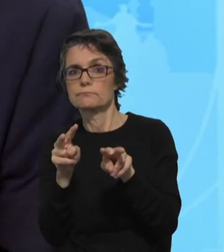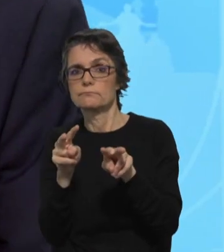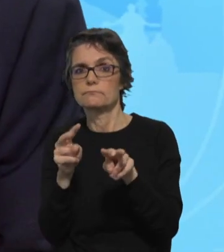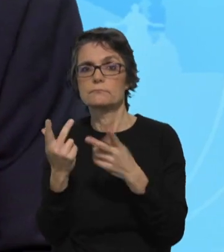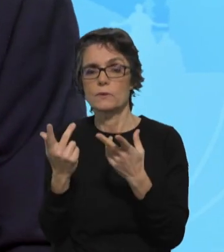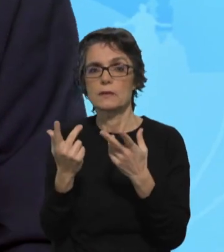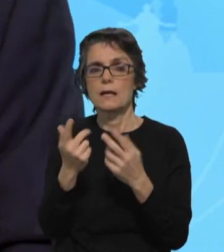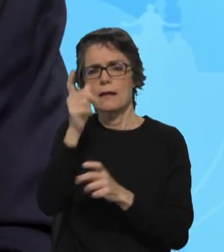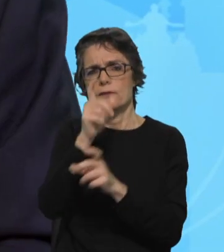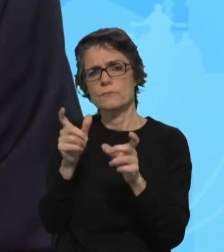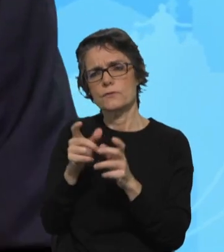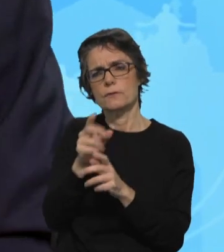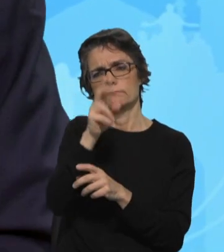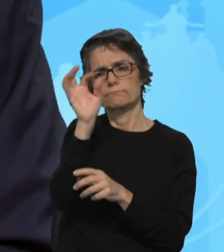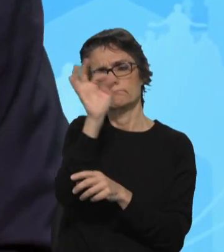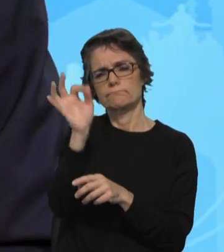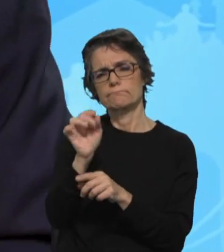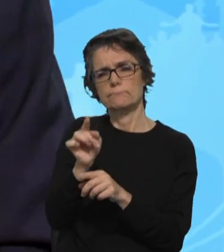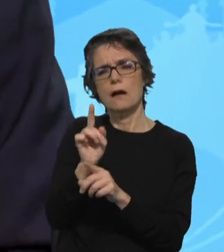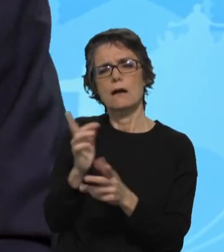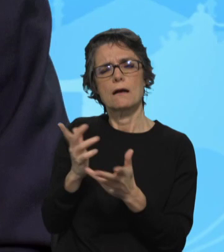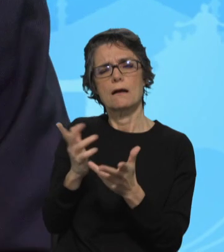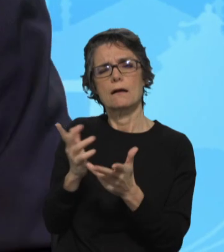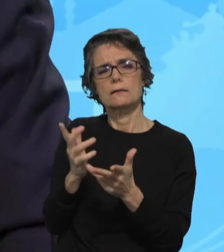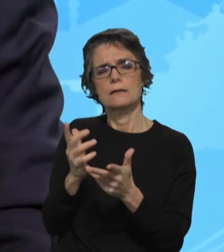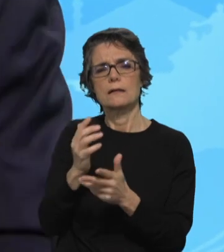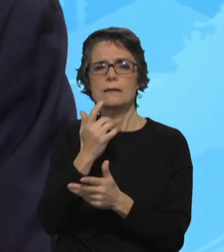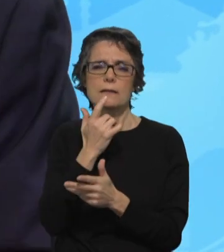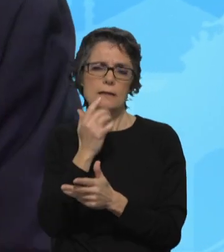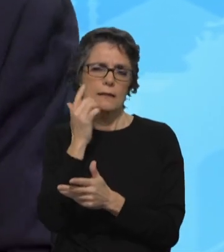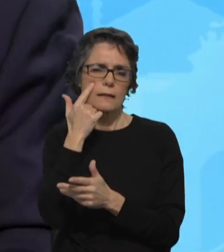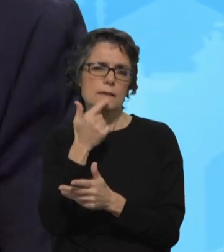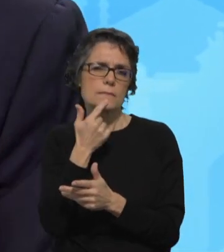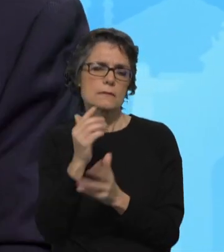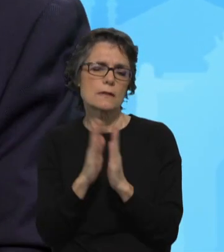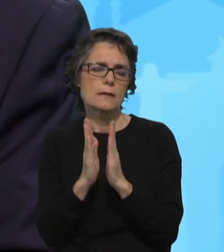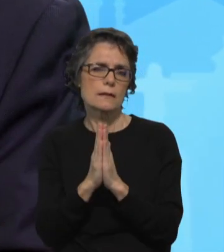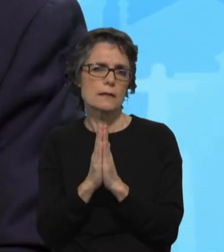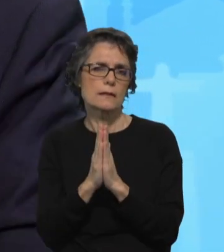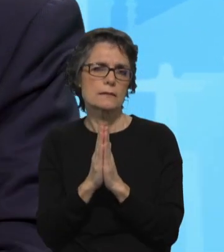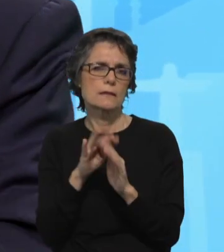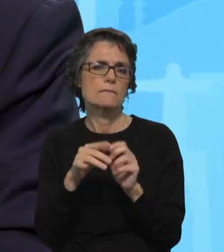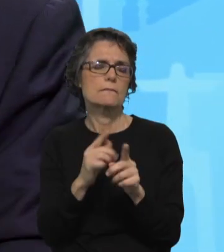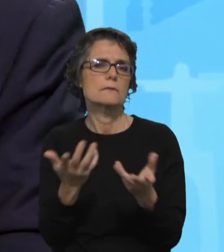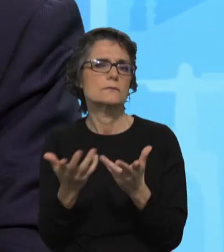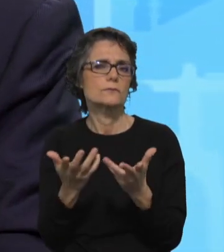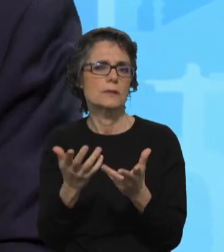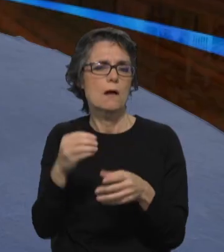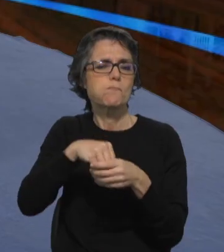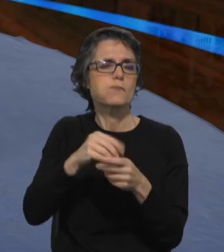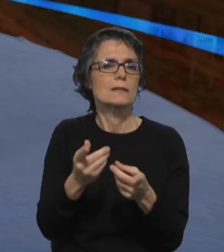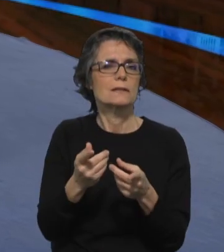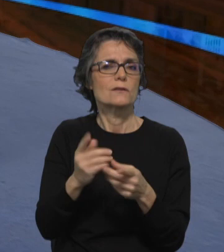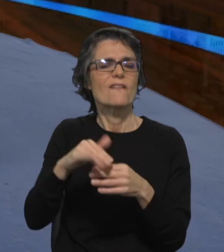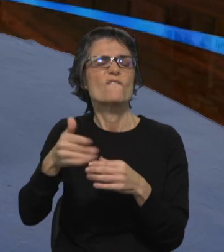admitamos, olham, como dizia, para a Igreja de uma forma mais distanciada. Mas também creio que existe um outro tipo de convite, cá está as camadas sucessivas